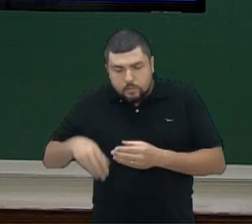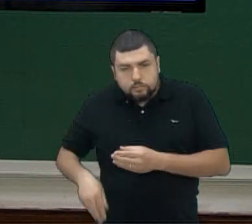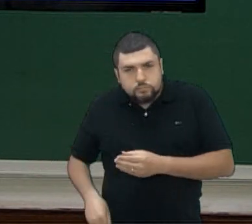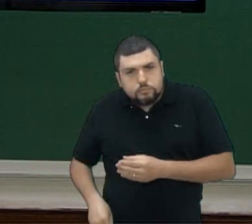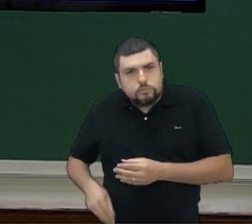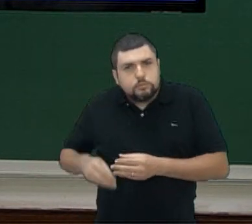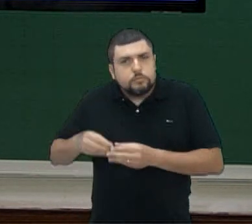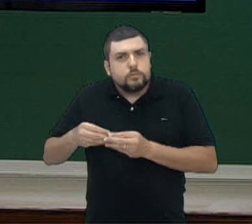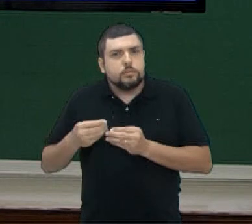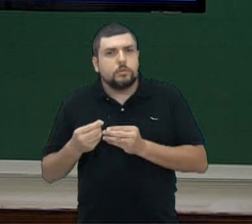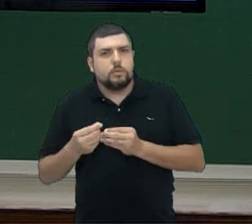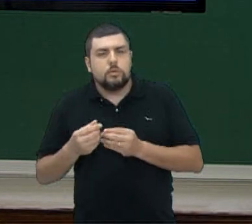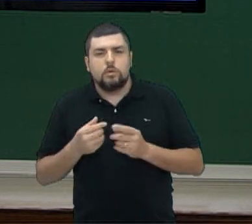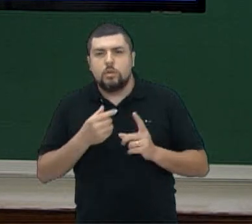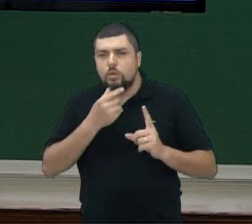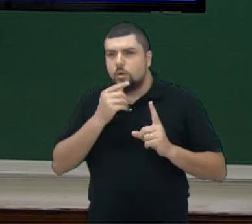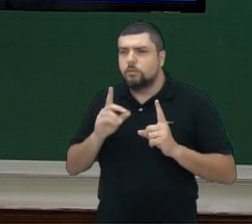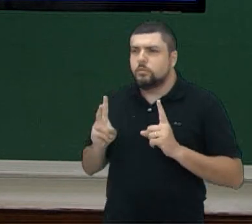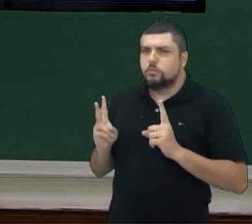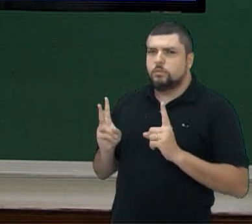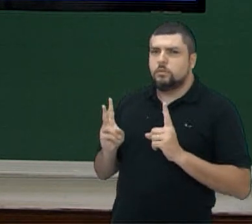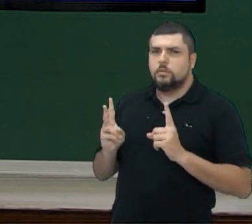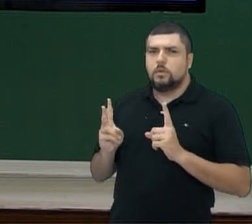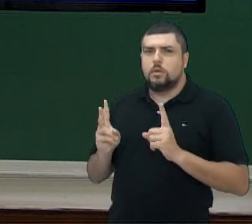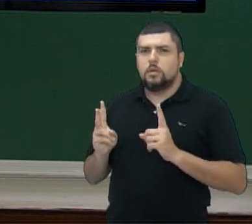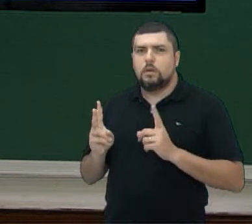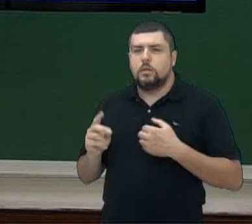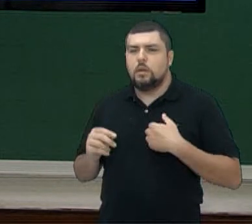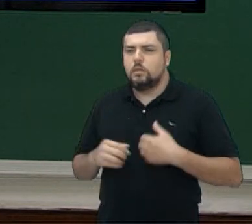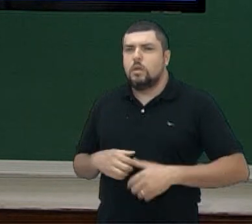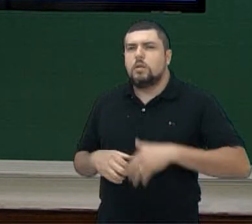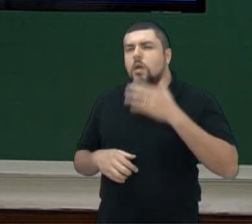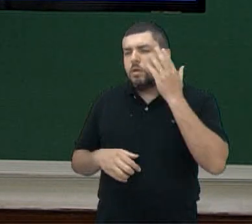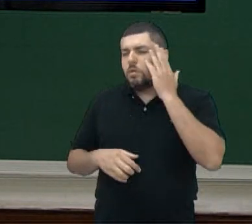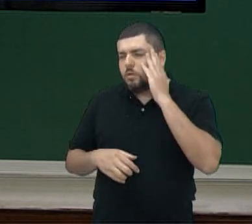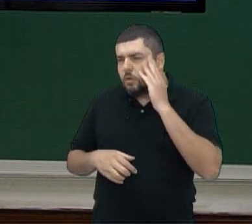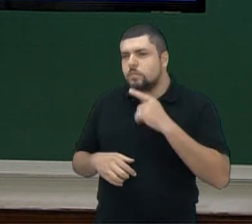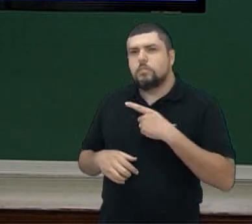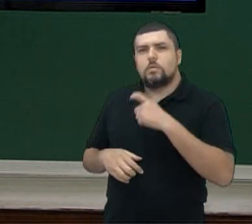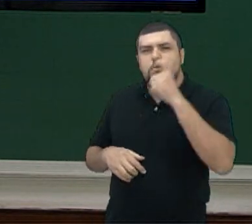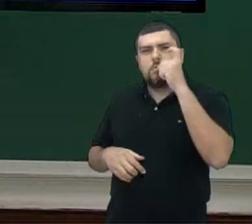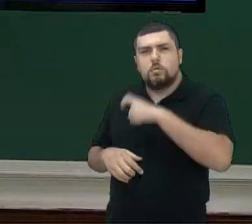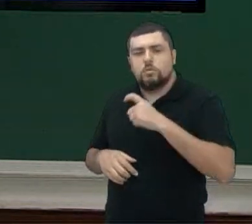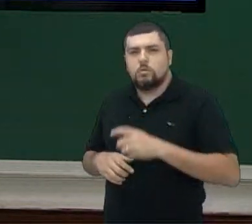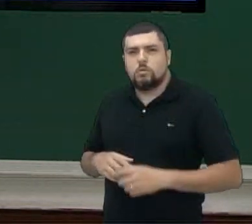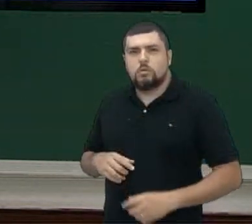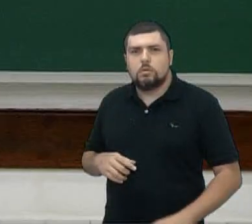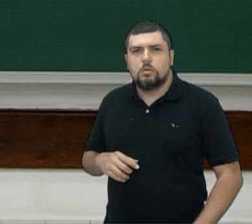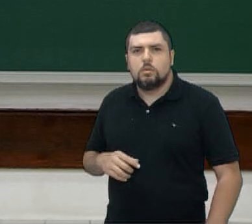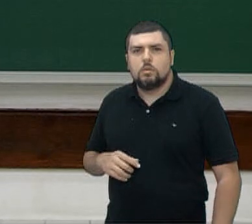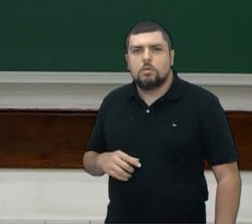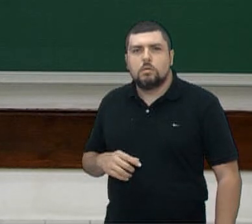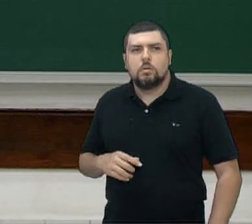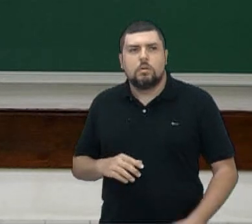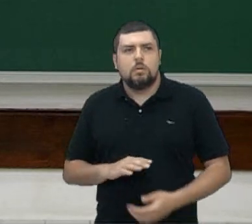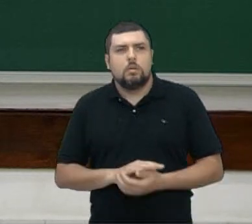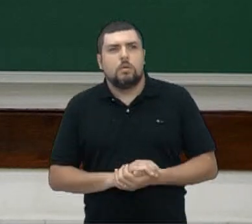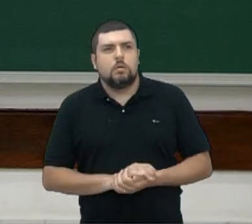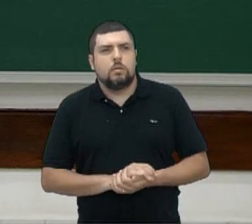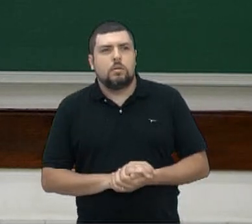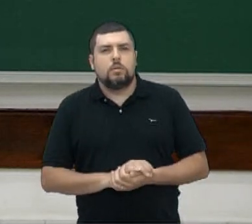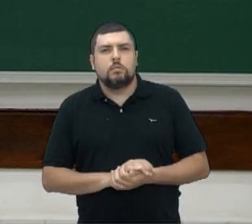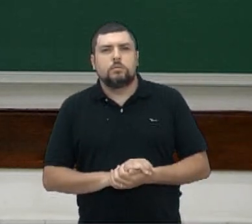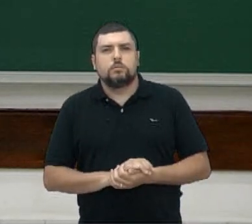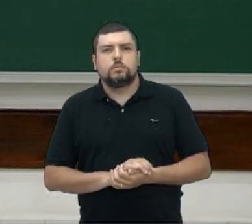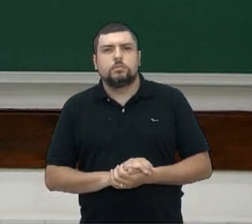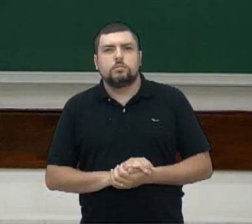Daí o pedinte vira e fala assim, I knew it, liar, eu sabia, mentiroso. Tipo, você primeiramente falou que não